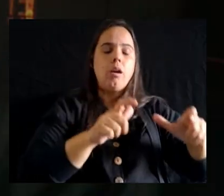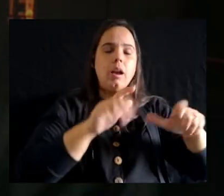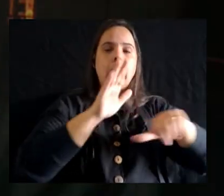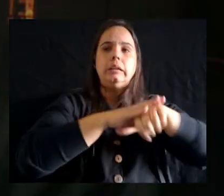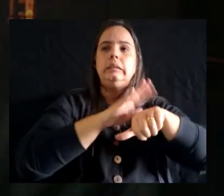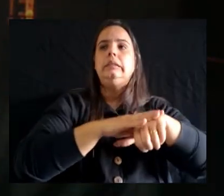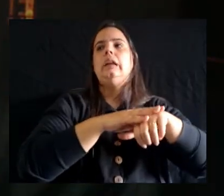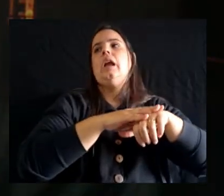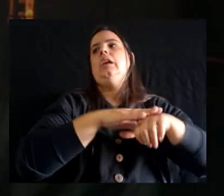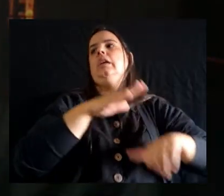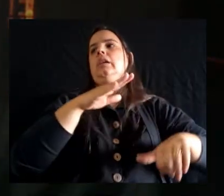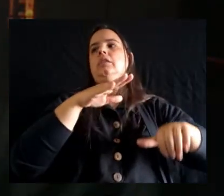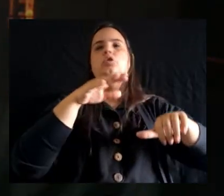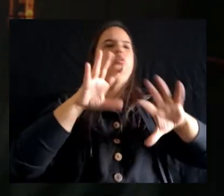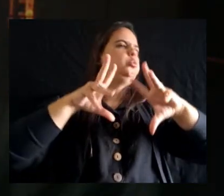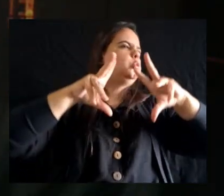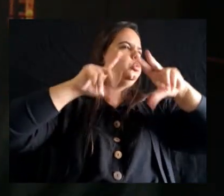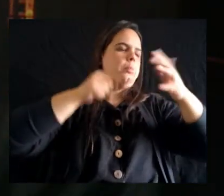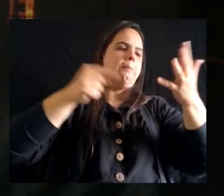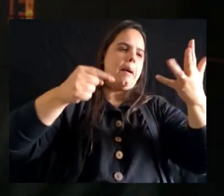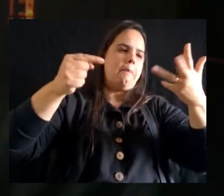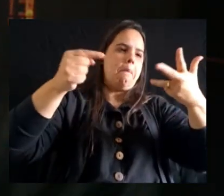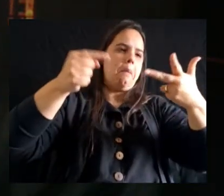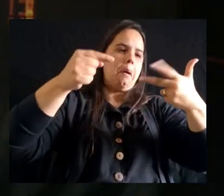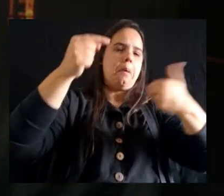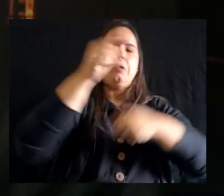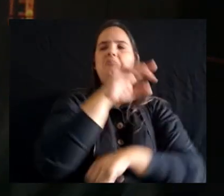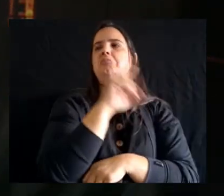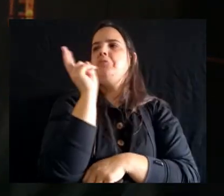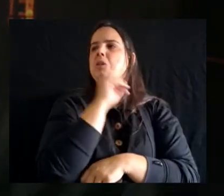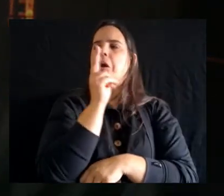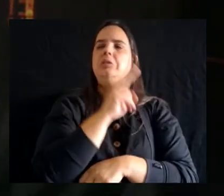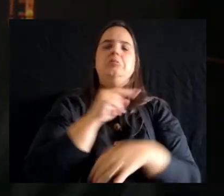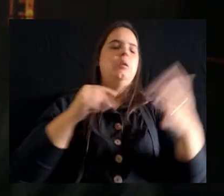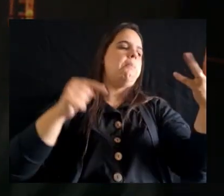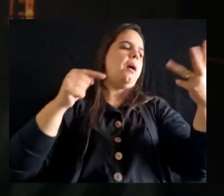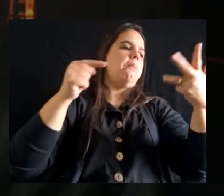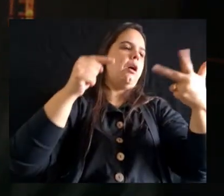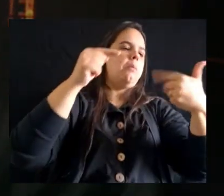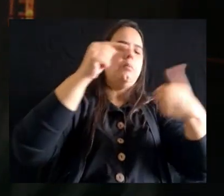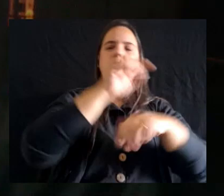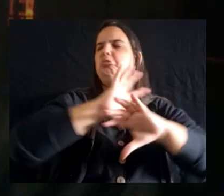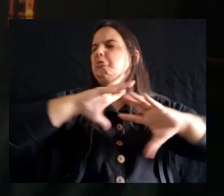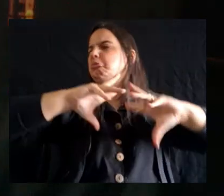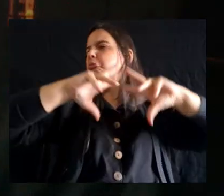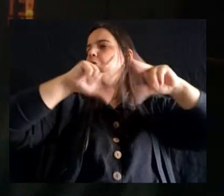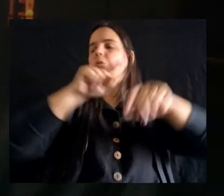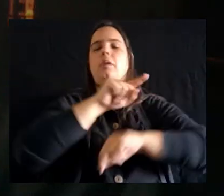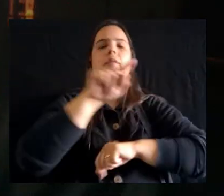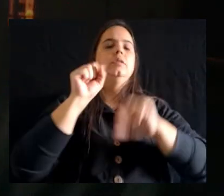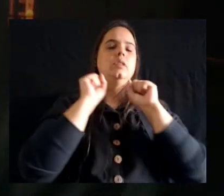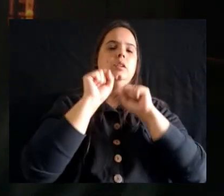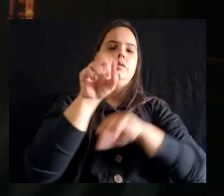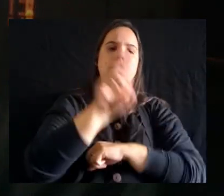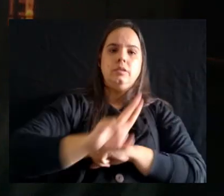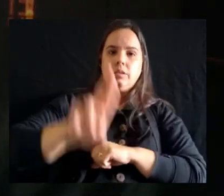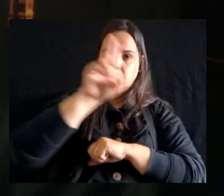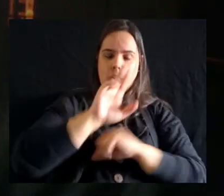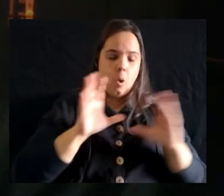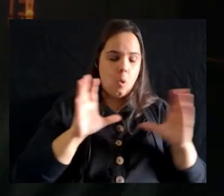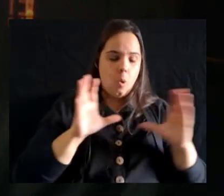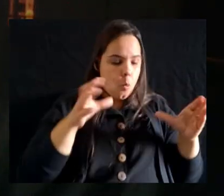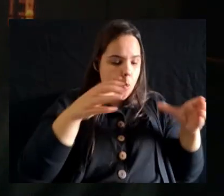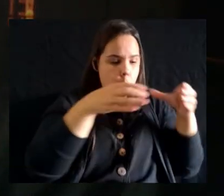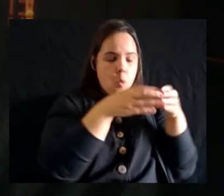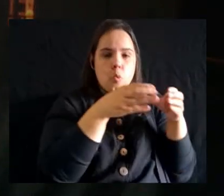tem estética, tem nutrição, tecnologia, acompanhamento integrado, tudo isso fazendo parte de um ecossistema de bem-estar,